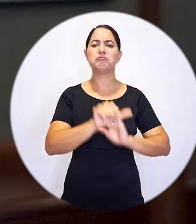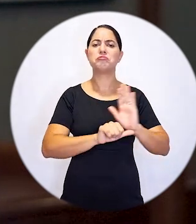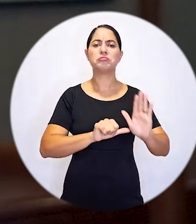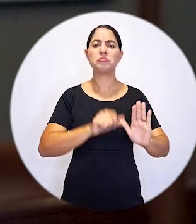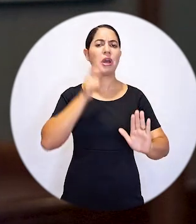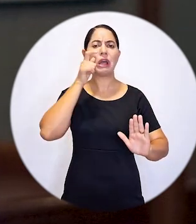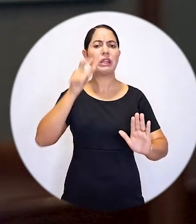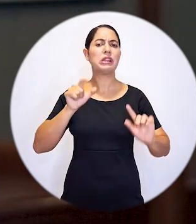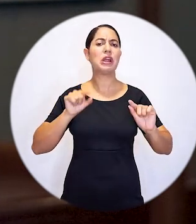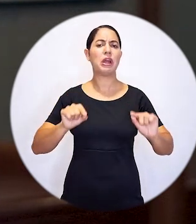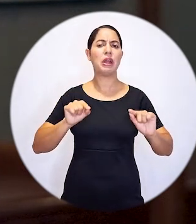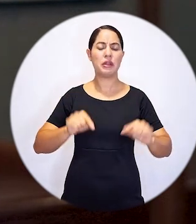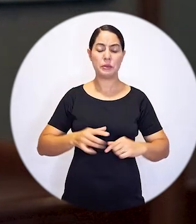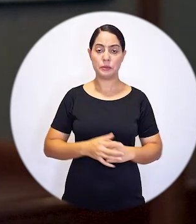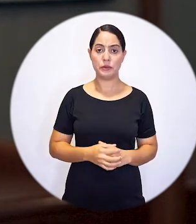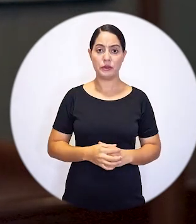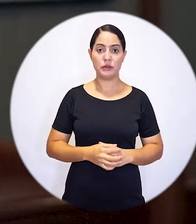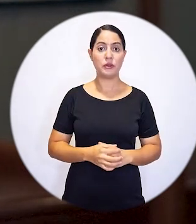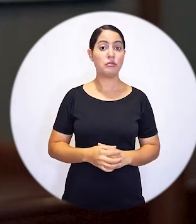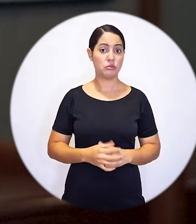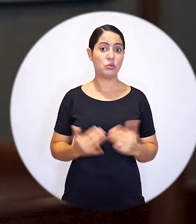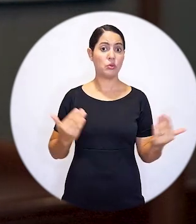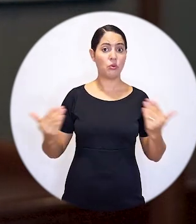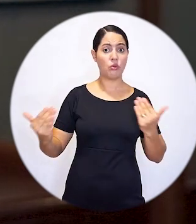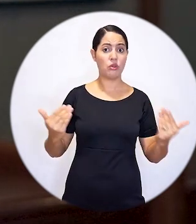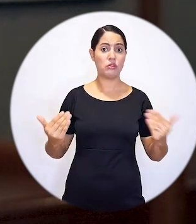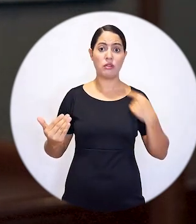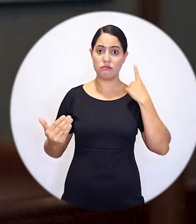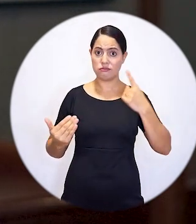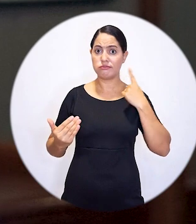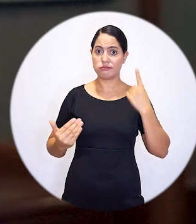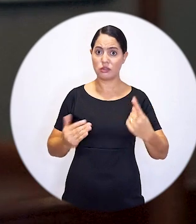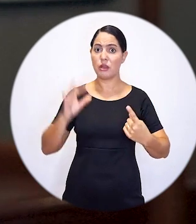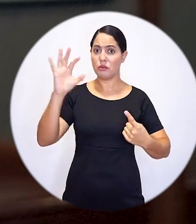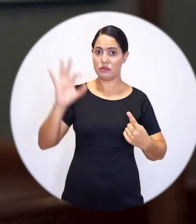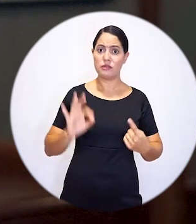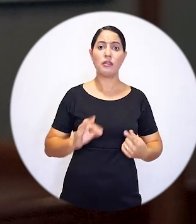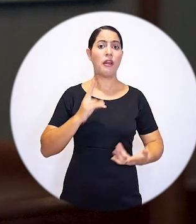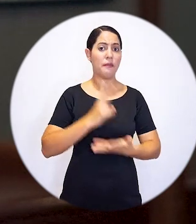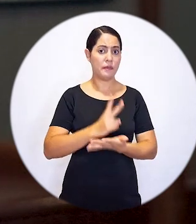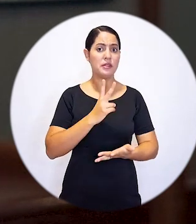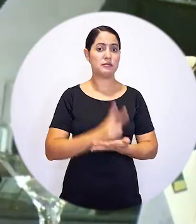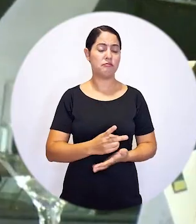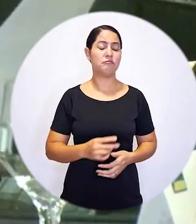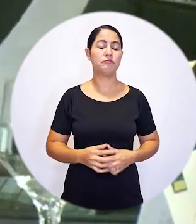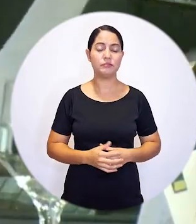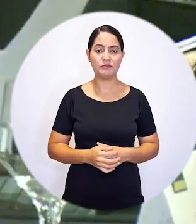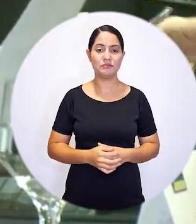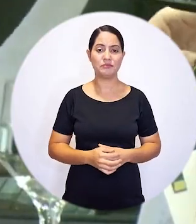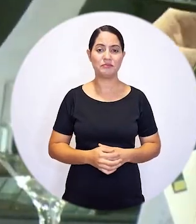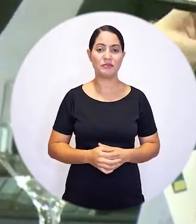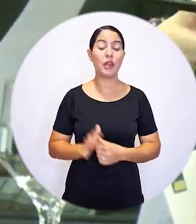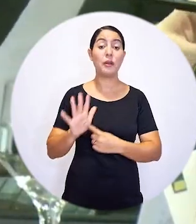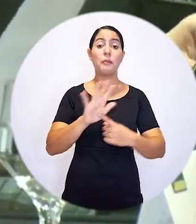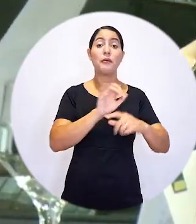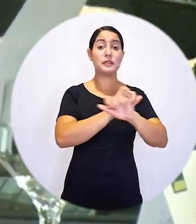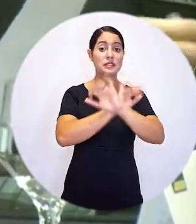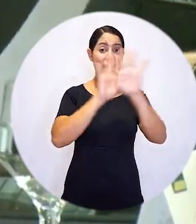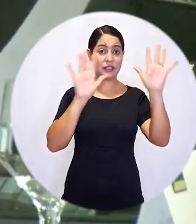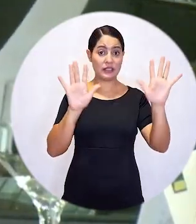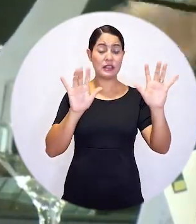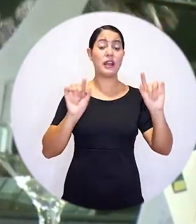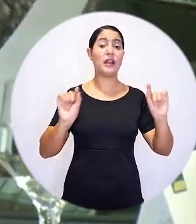é adequar a representação seccional à proporcionalidade da advocacia. Acompanhe. Indicam a